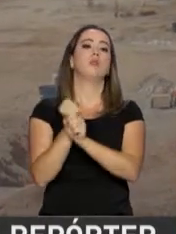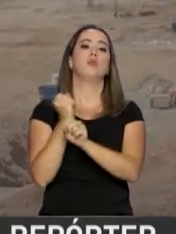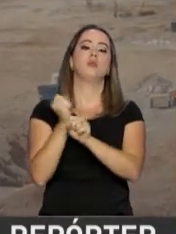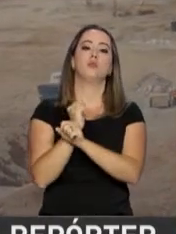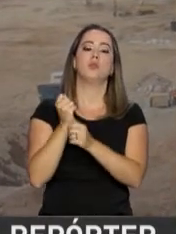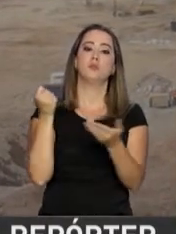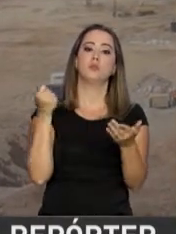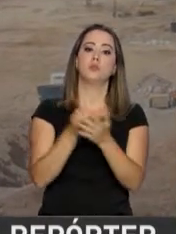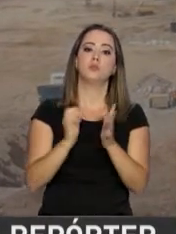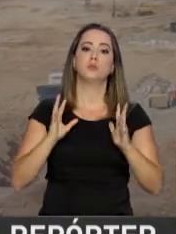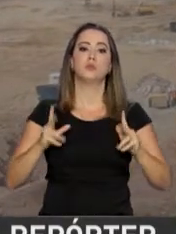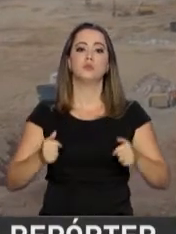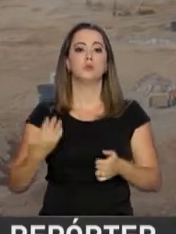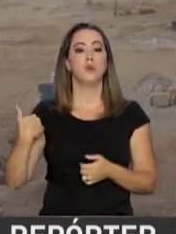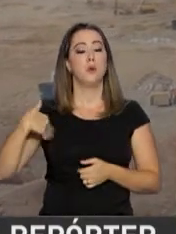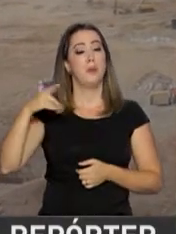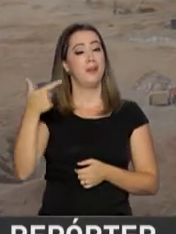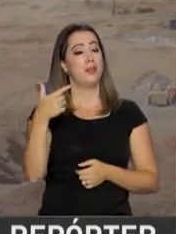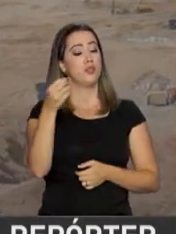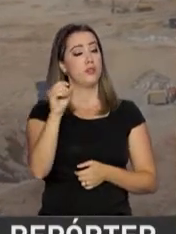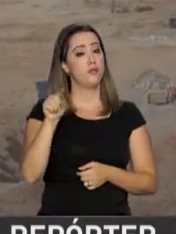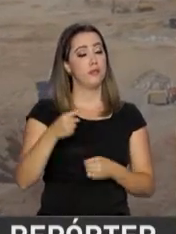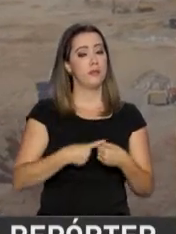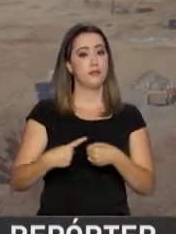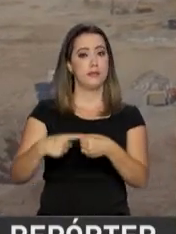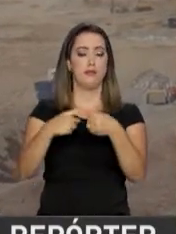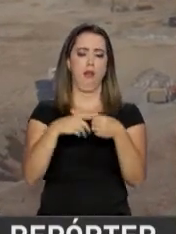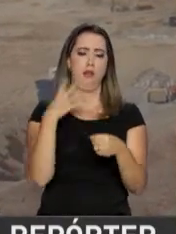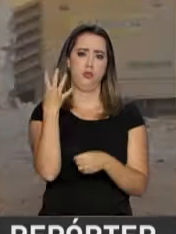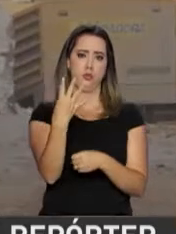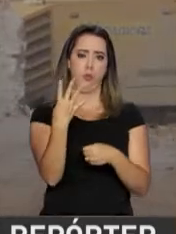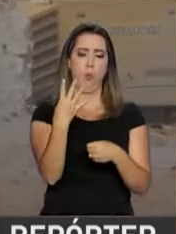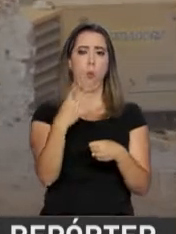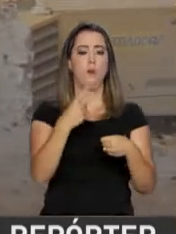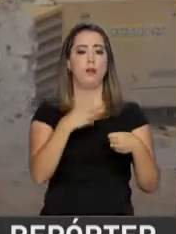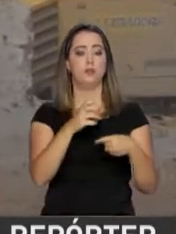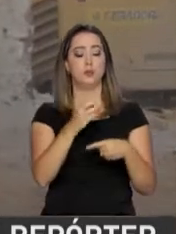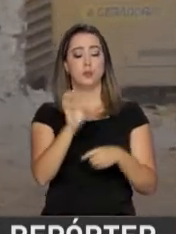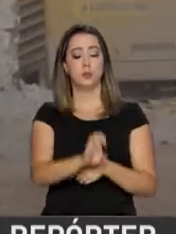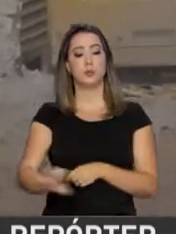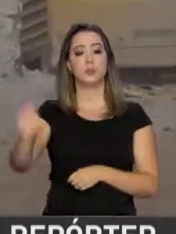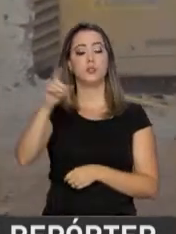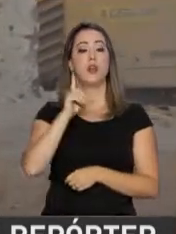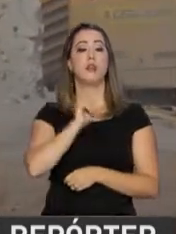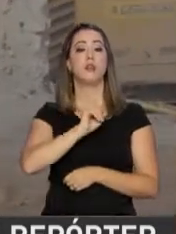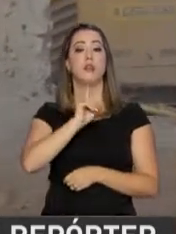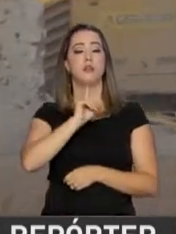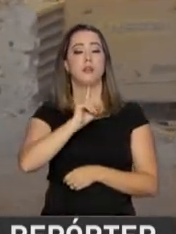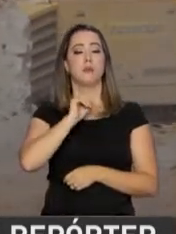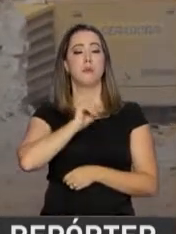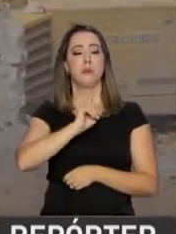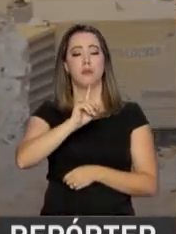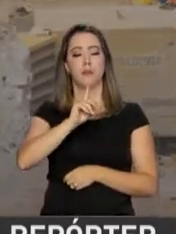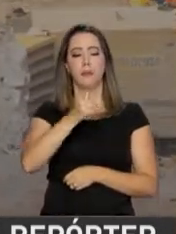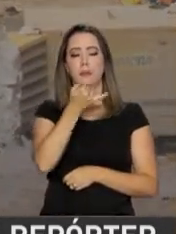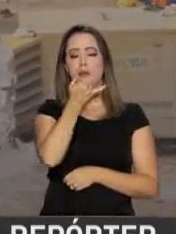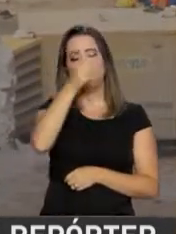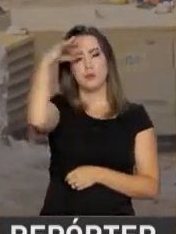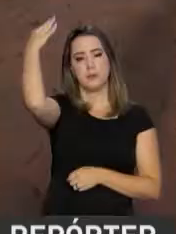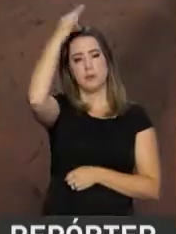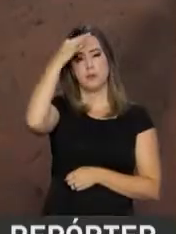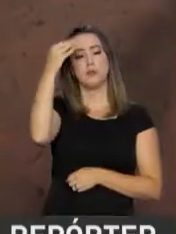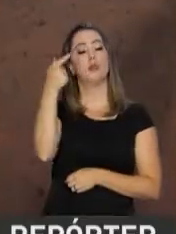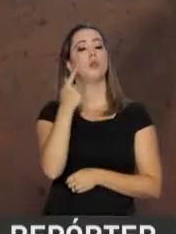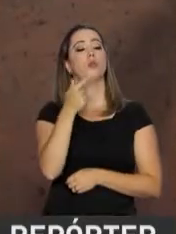ambiental em mais de 20 municípios de quatro estados espírito santo goiás pernambuco e rio grande do sul